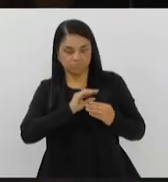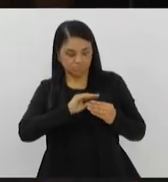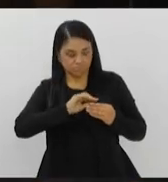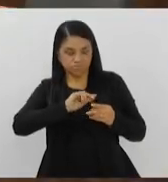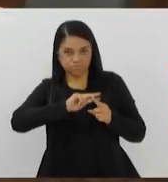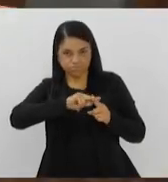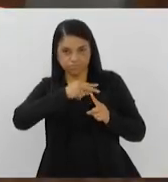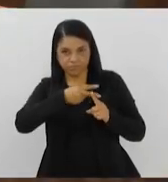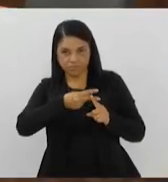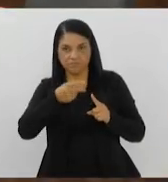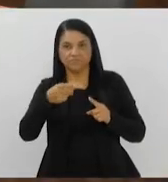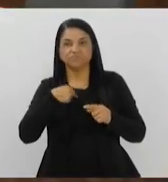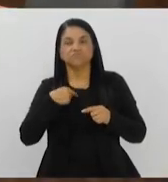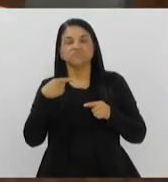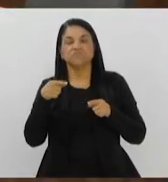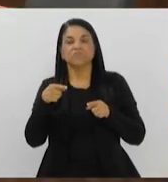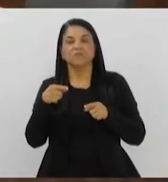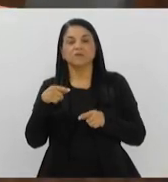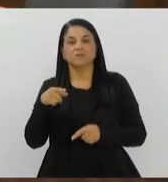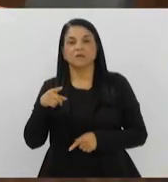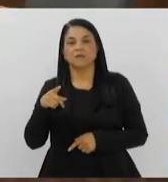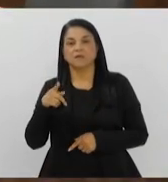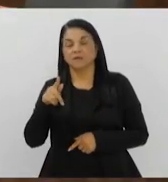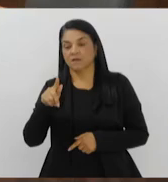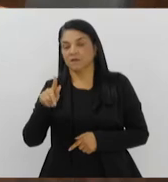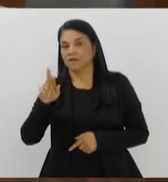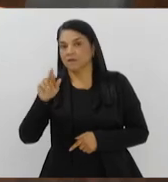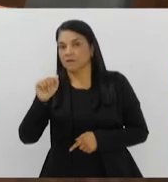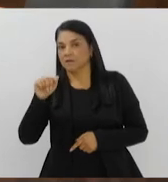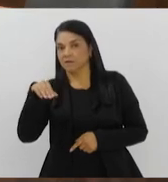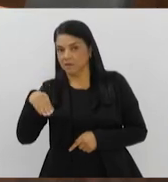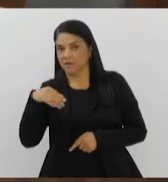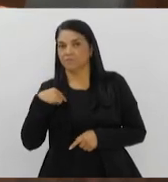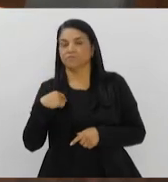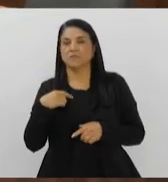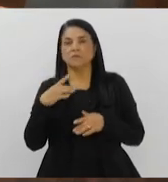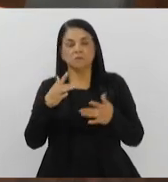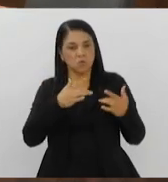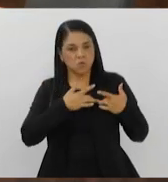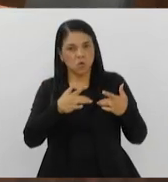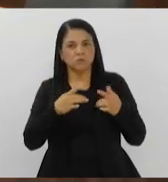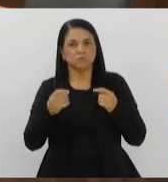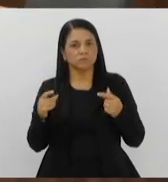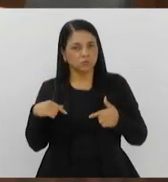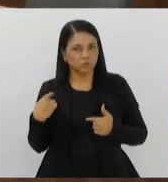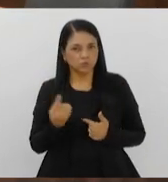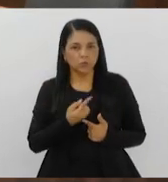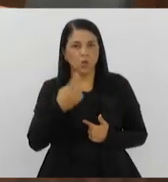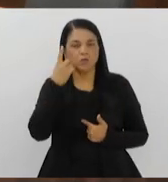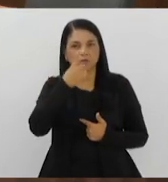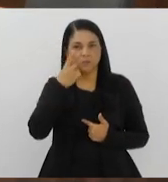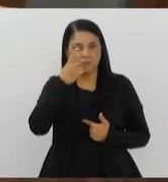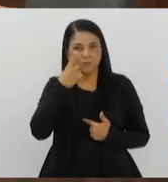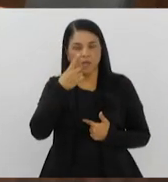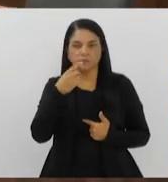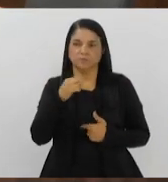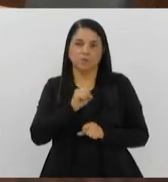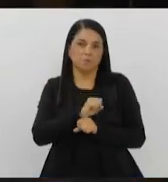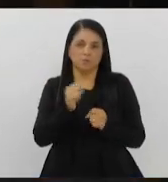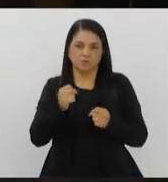conosco, contem com o nosso mandato também. E estão ali sentados, porque não é justo deixá-los em